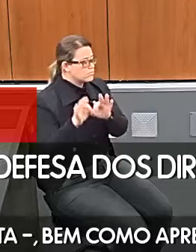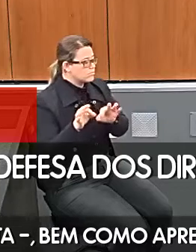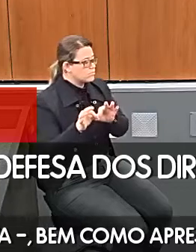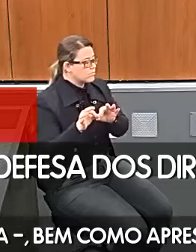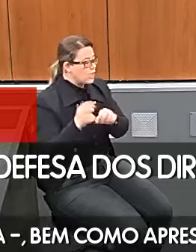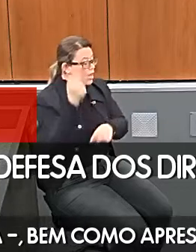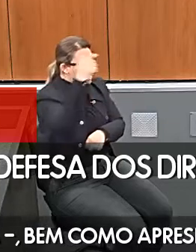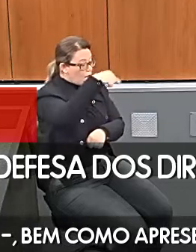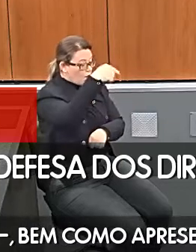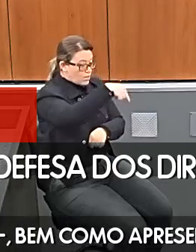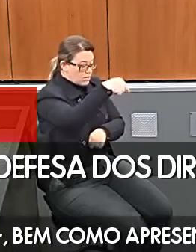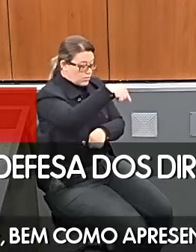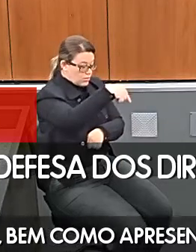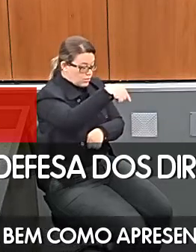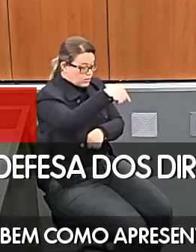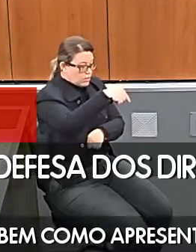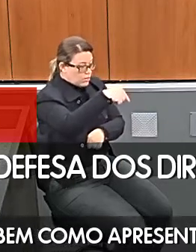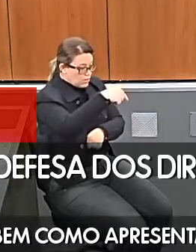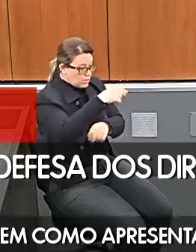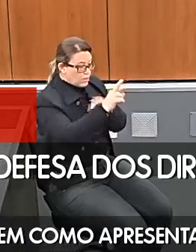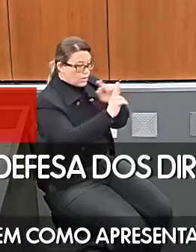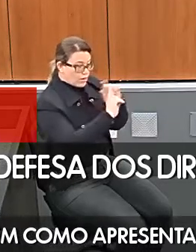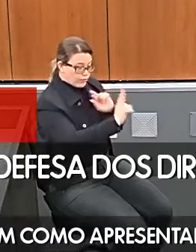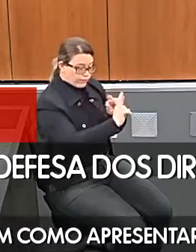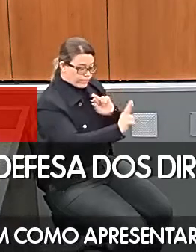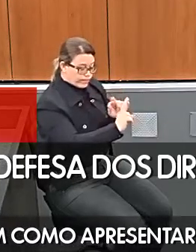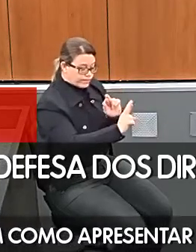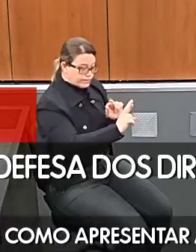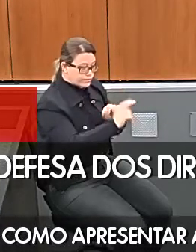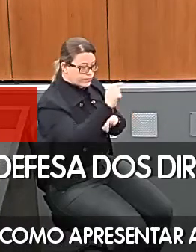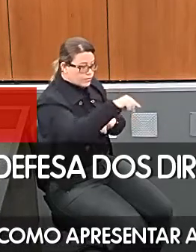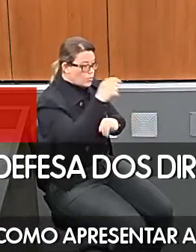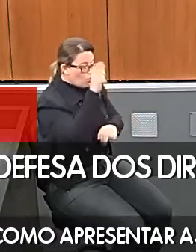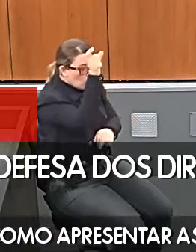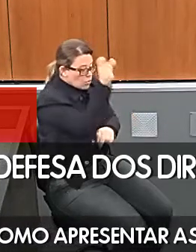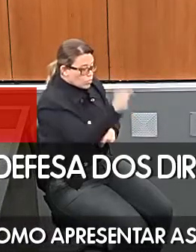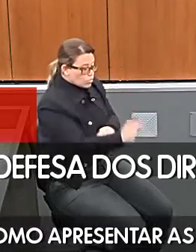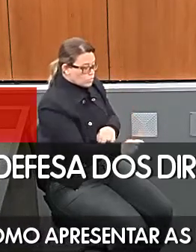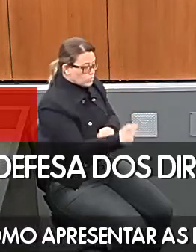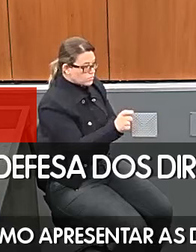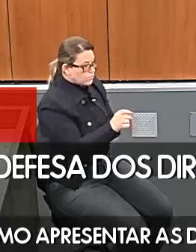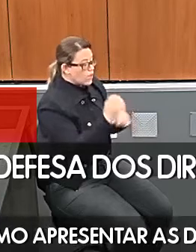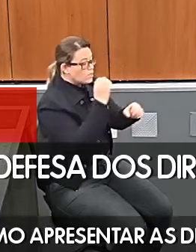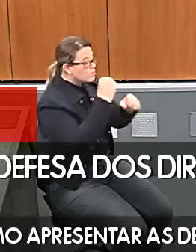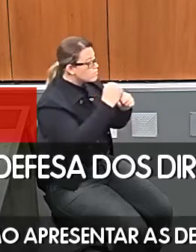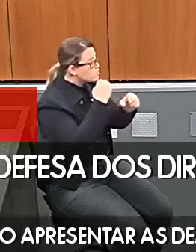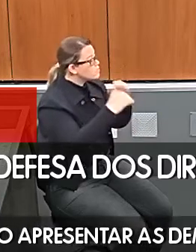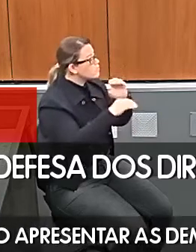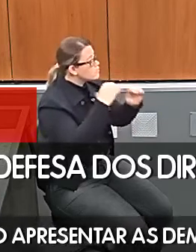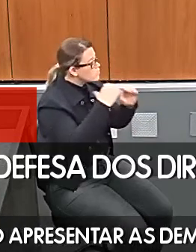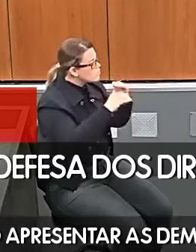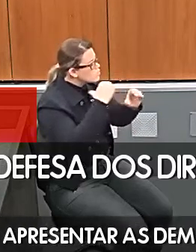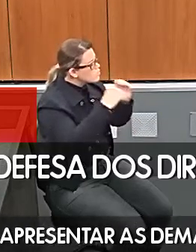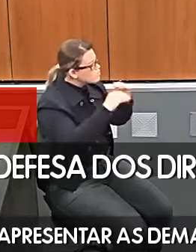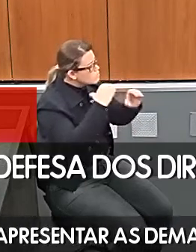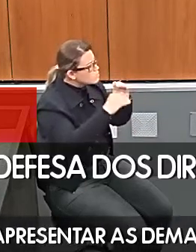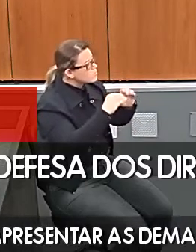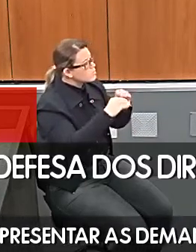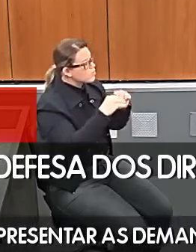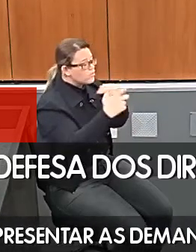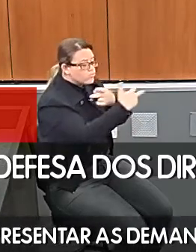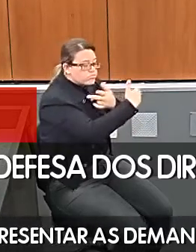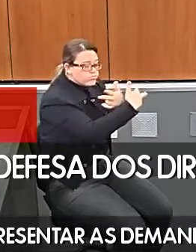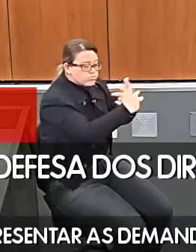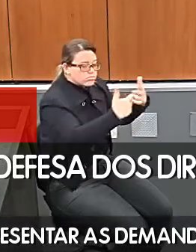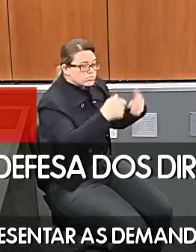uma referência no atendimento à pessoa com deficiência. Se Deus quiser, isso vai acontecer. É uma grande alegria para